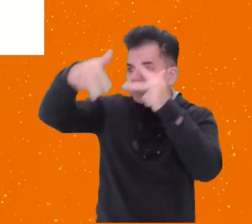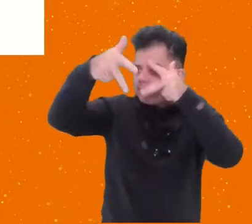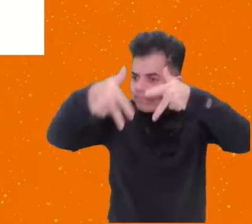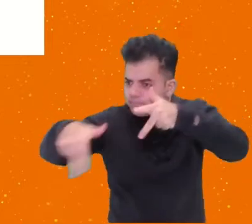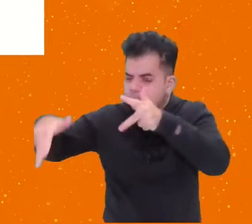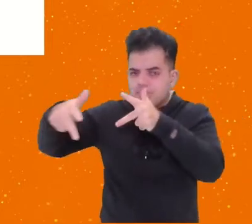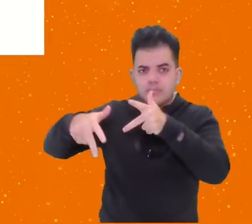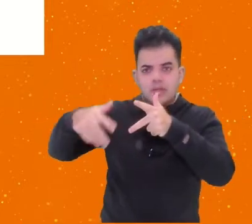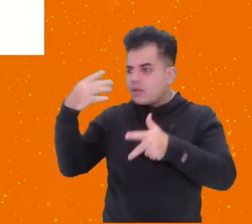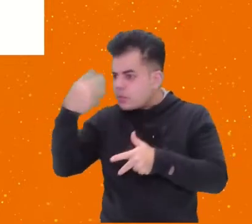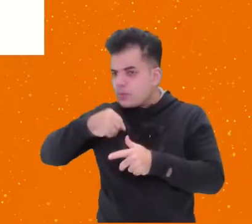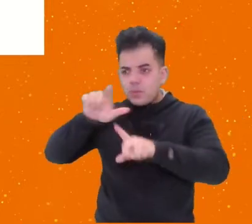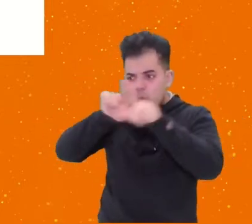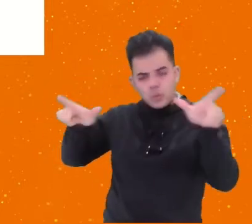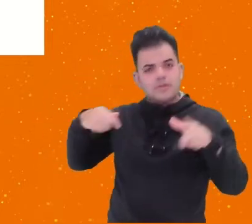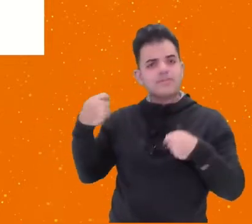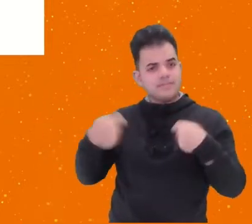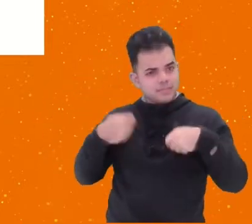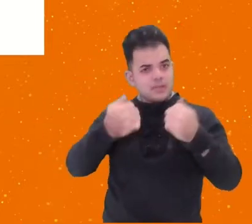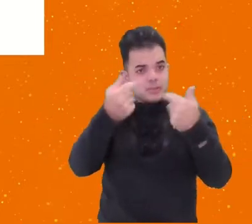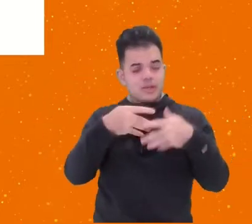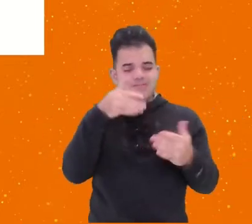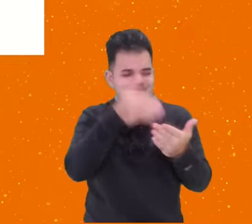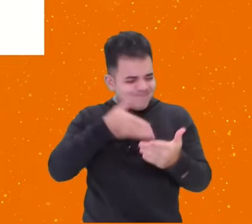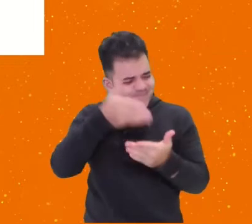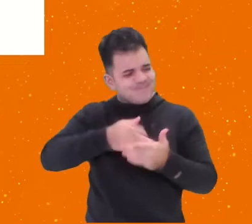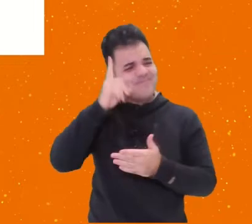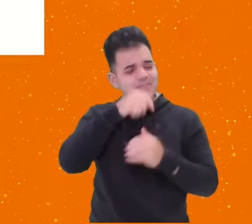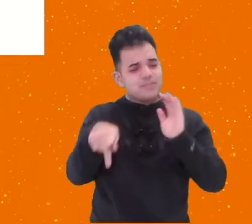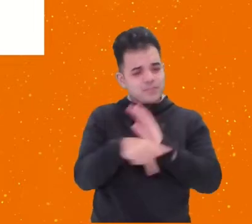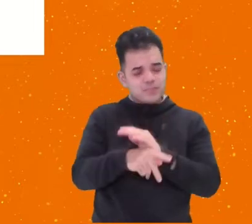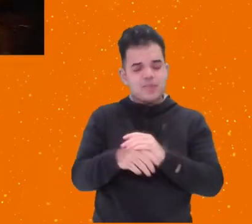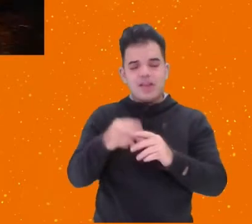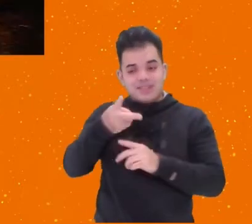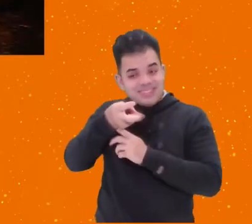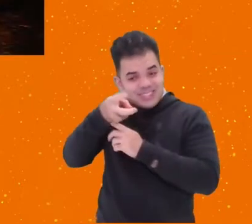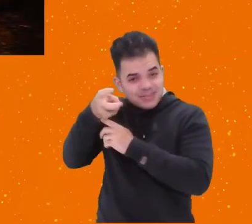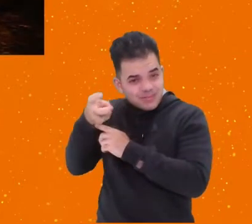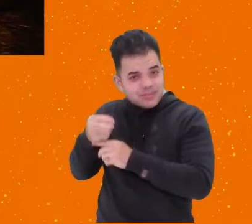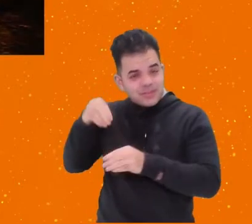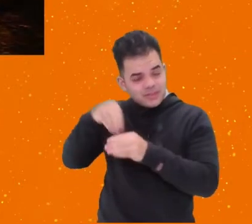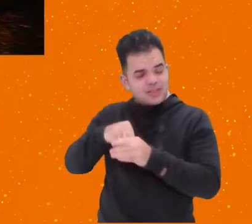bastante aí com o Rafael a respeito desses desafios, né, dos sensores grandes e tudo mais.